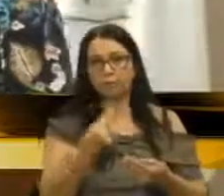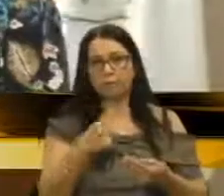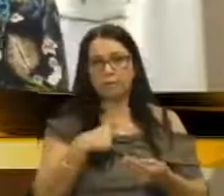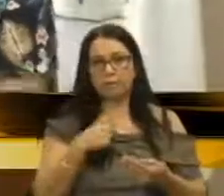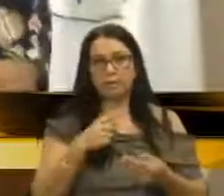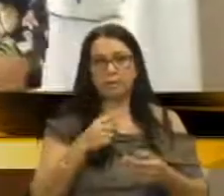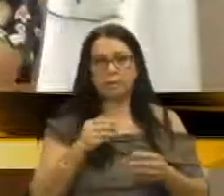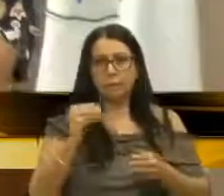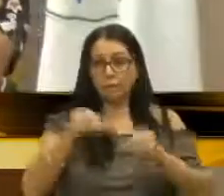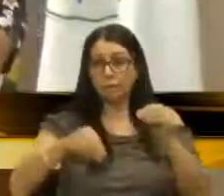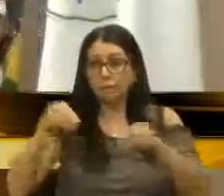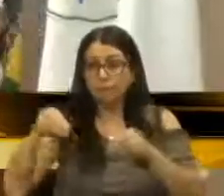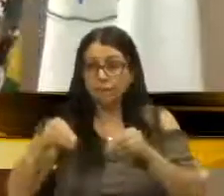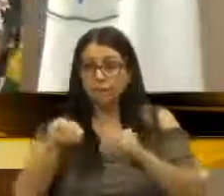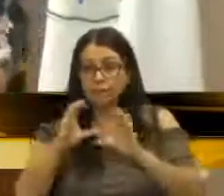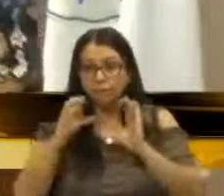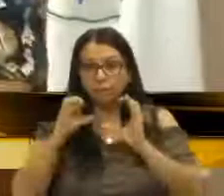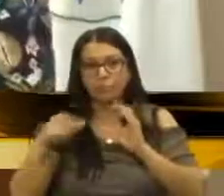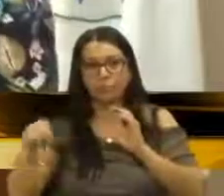plantadeira e